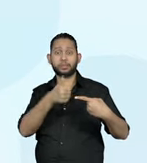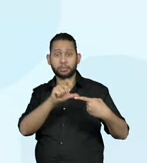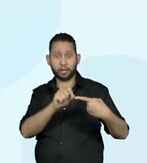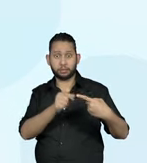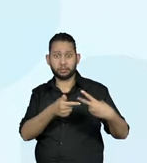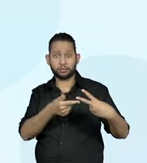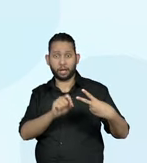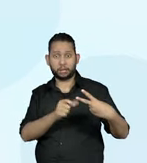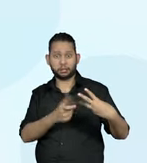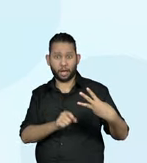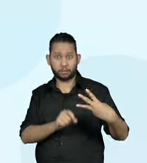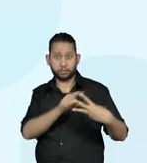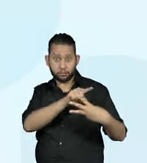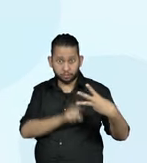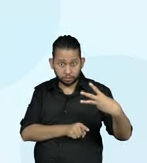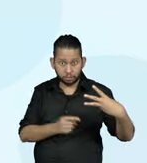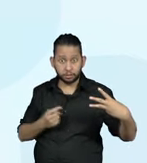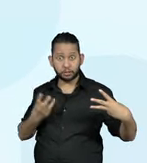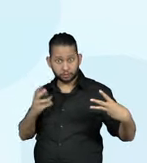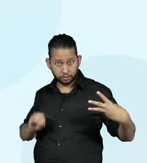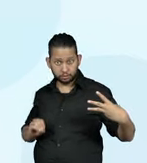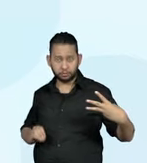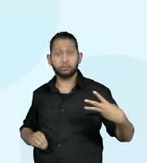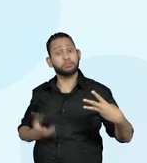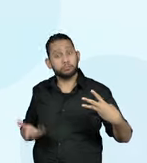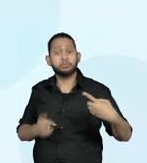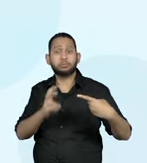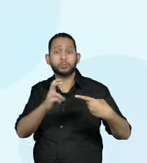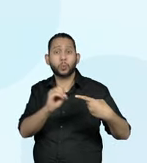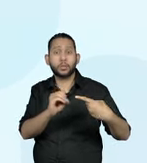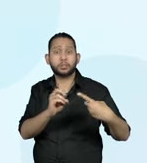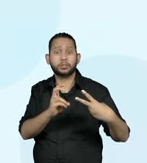50 mais 50 é igual a